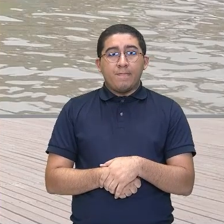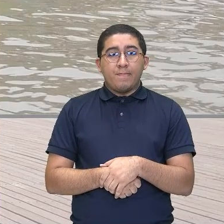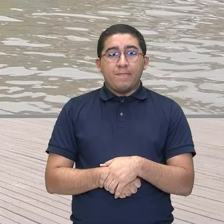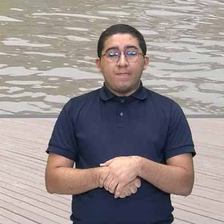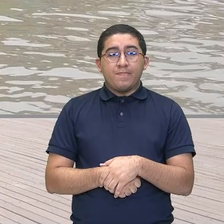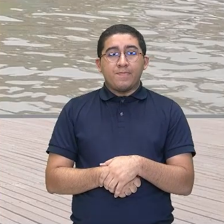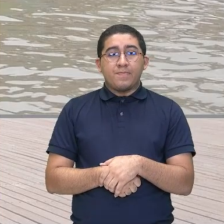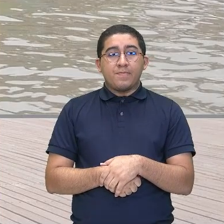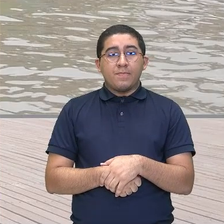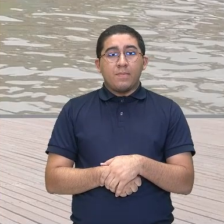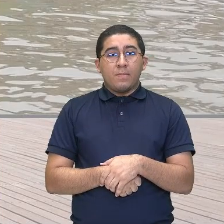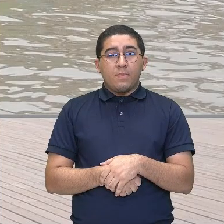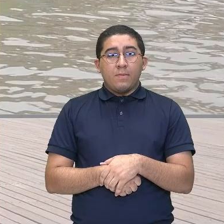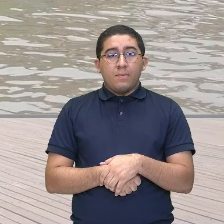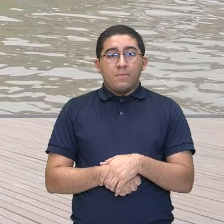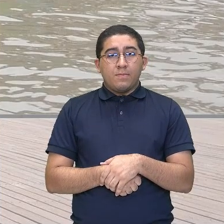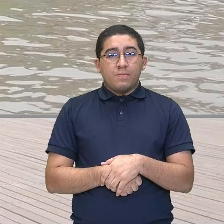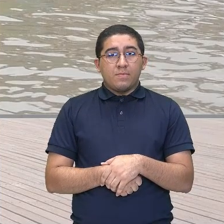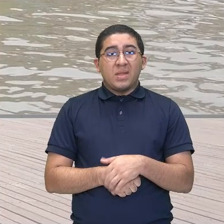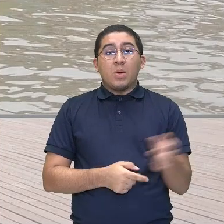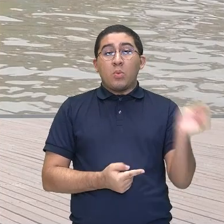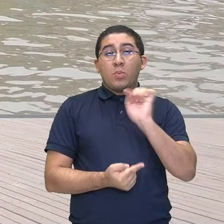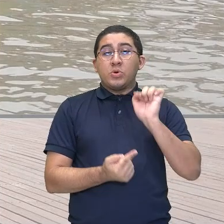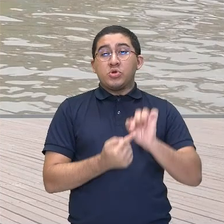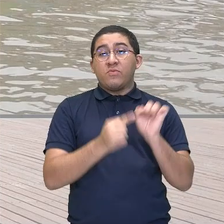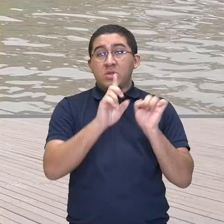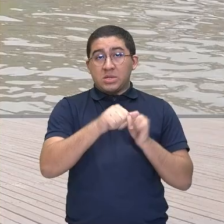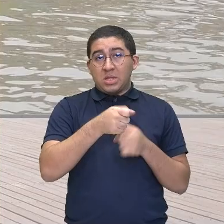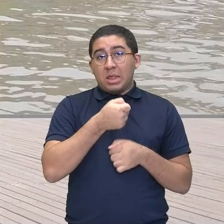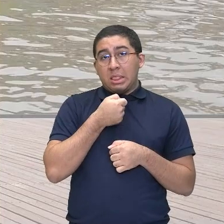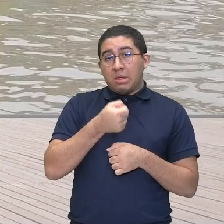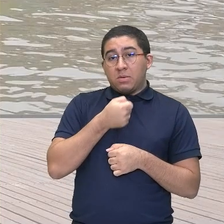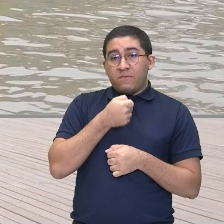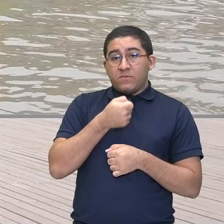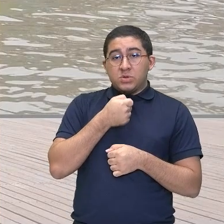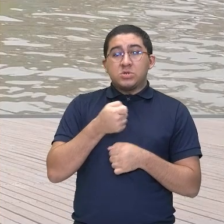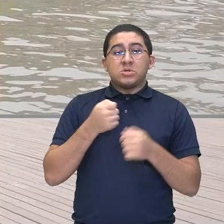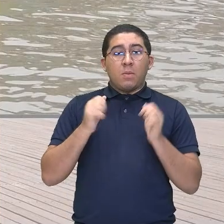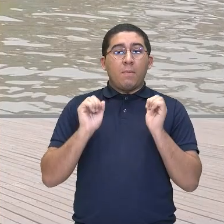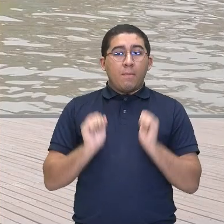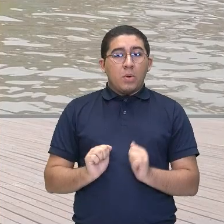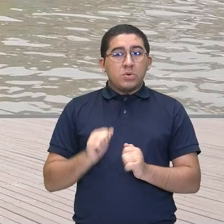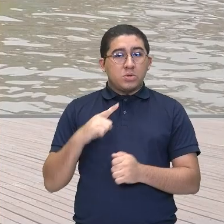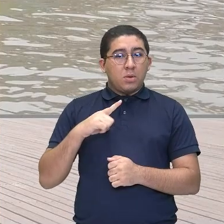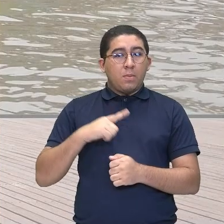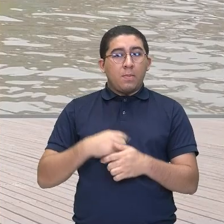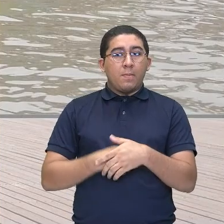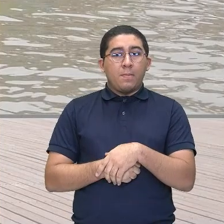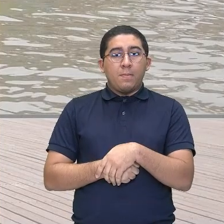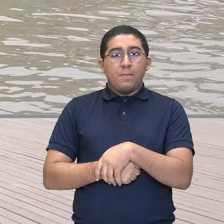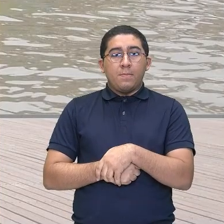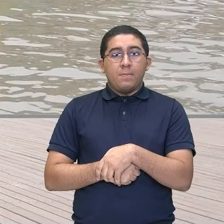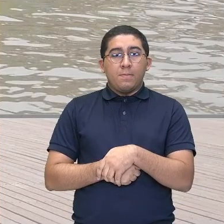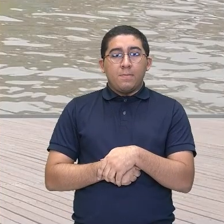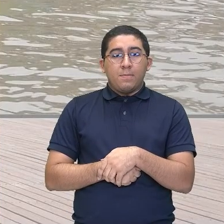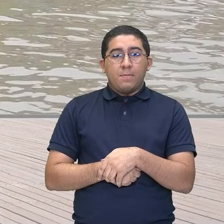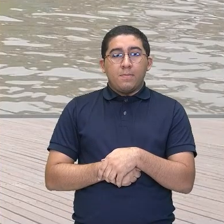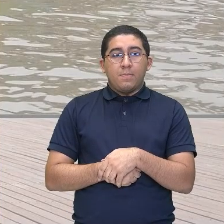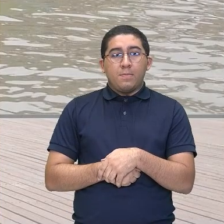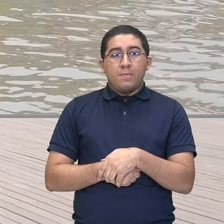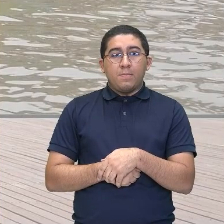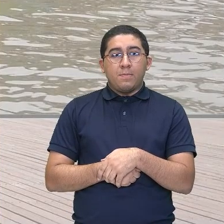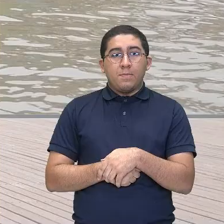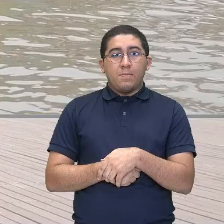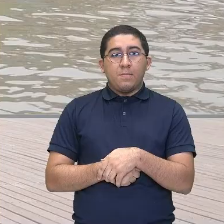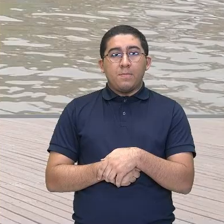são os objetivos que a entrevista pode, né, colocar, certo? Então, o